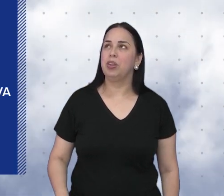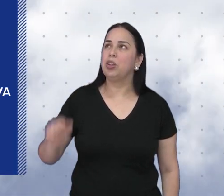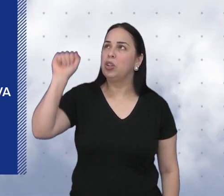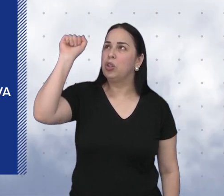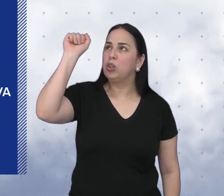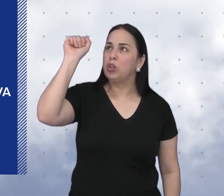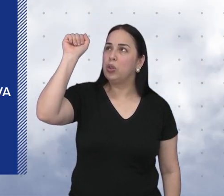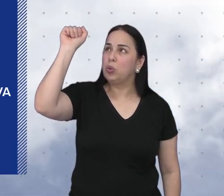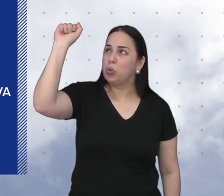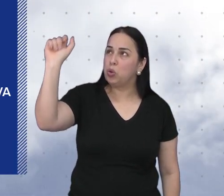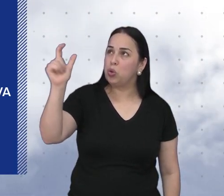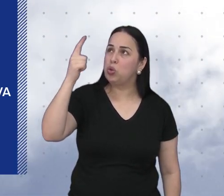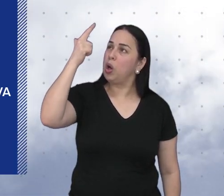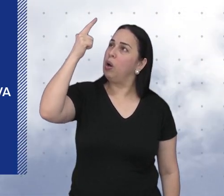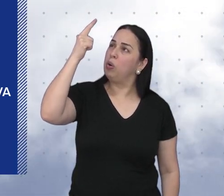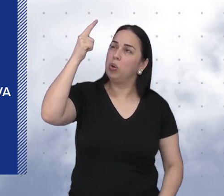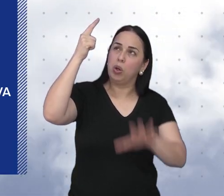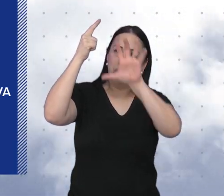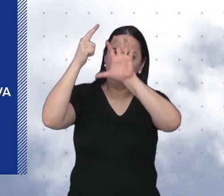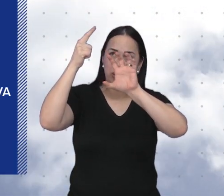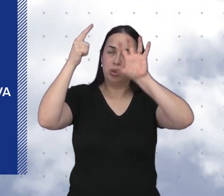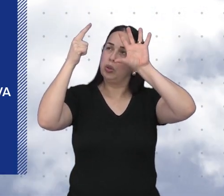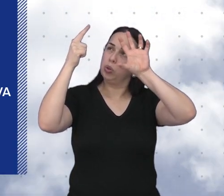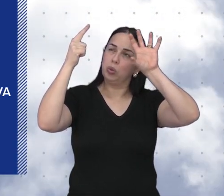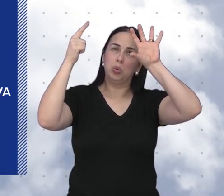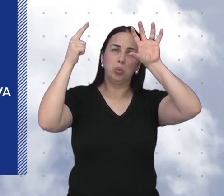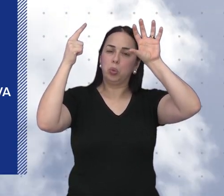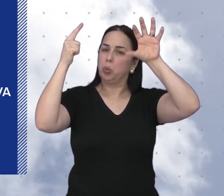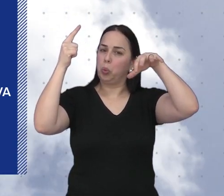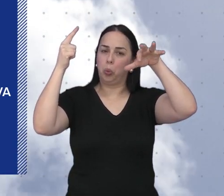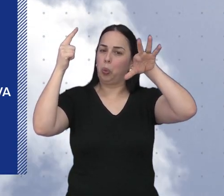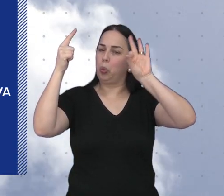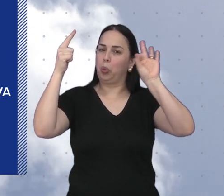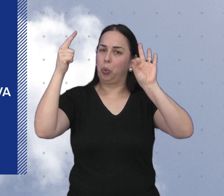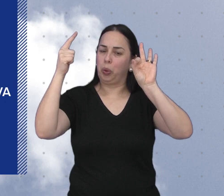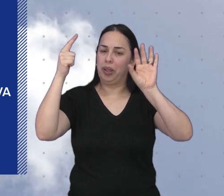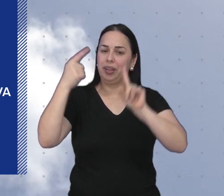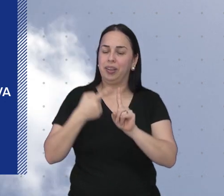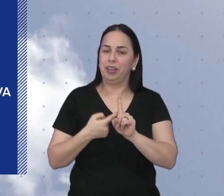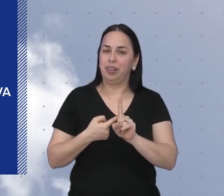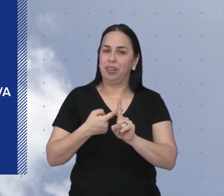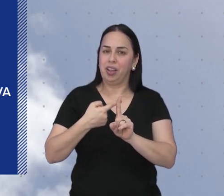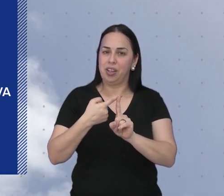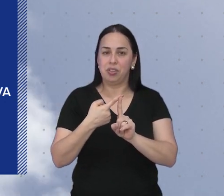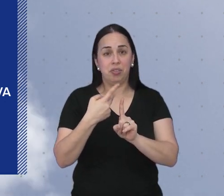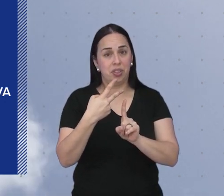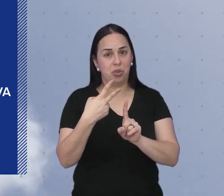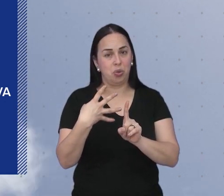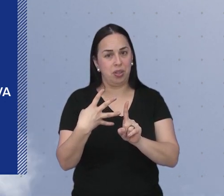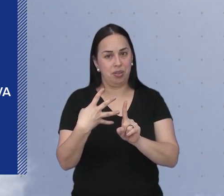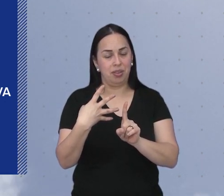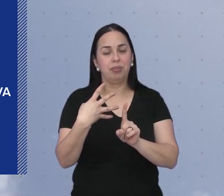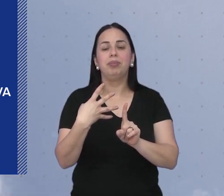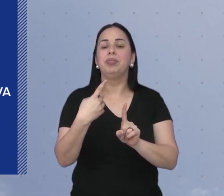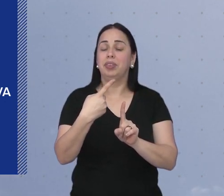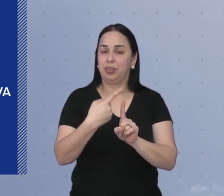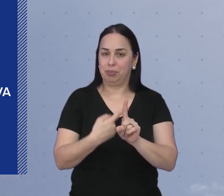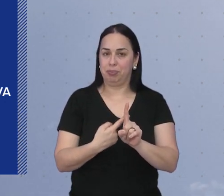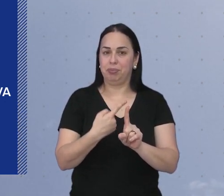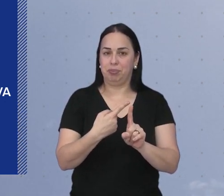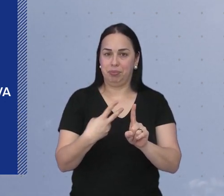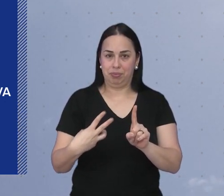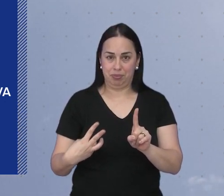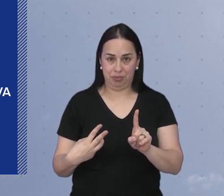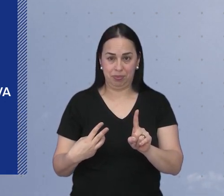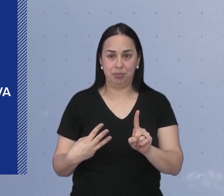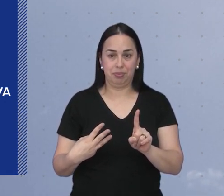Dia de sol com nuvens durante toda esta quarta-feira, pouca chance de chuva. A temperatura máxima prevista é de 24